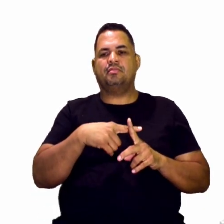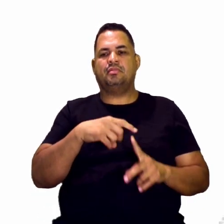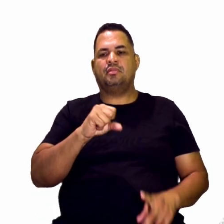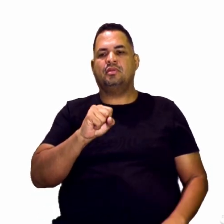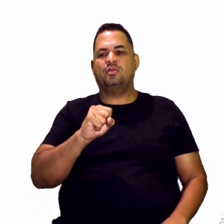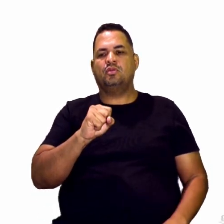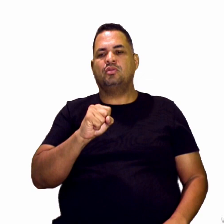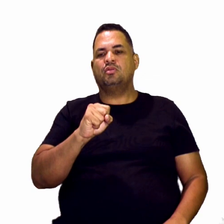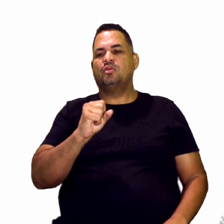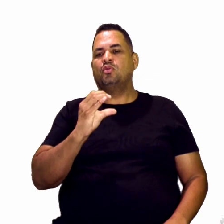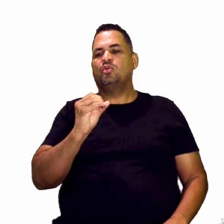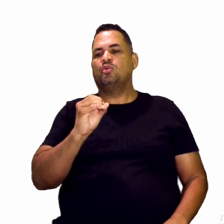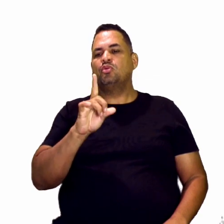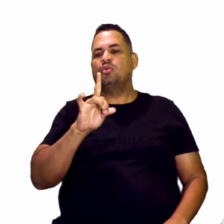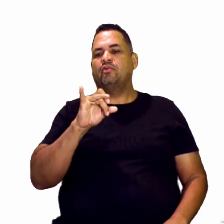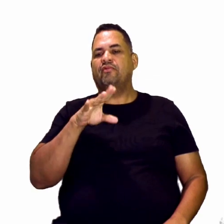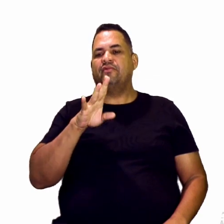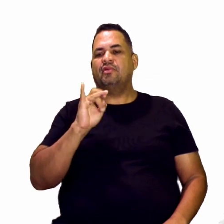solvente, né?